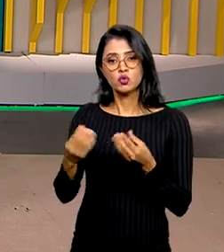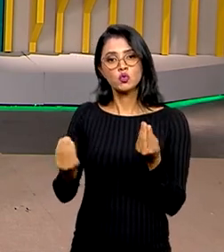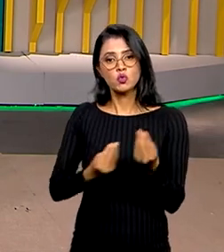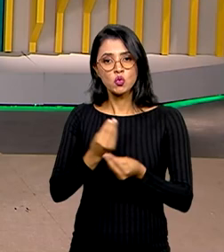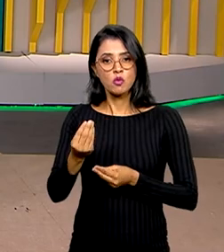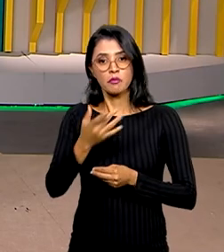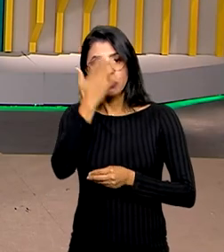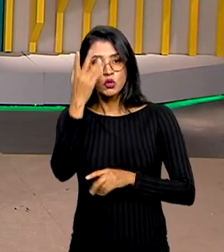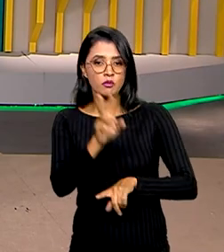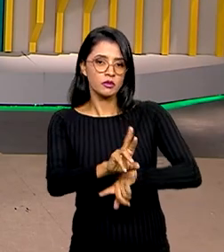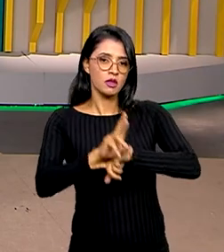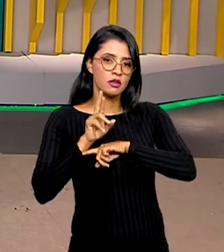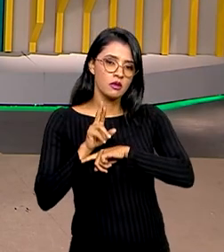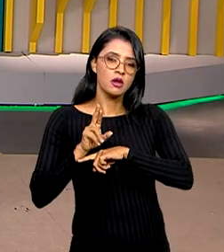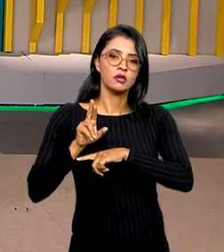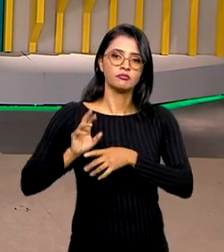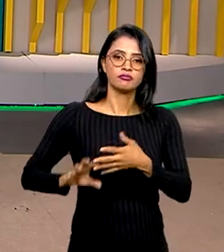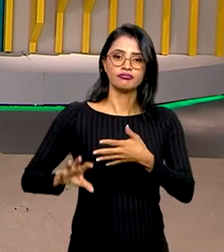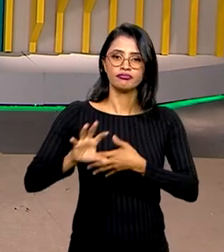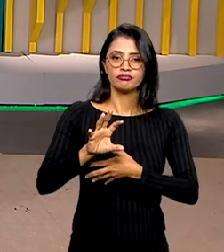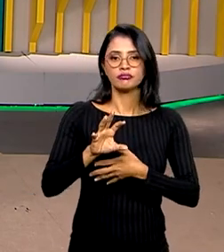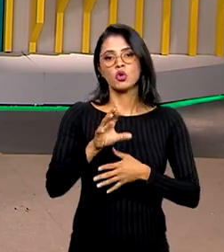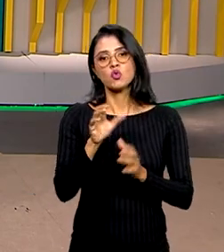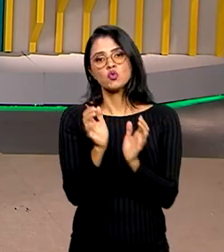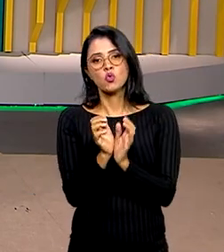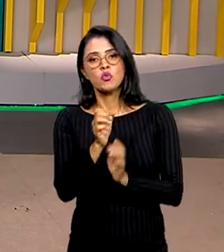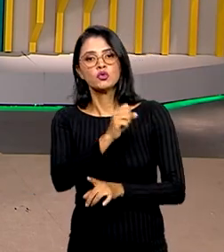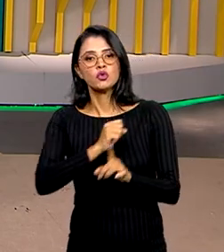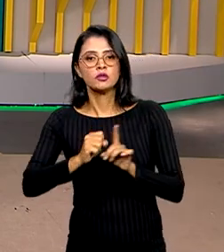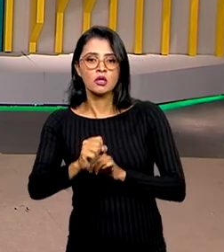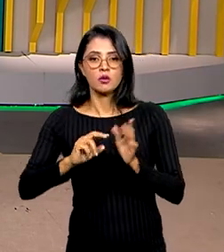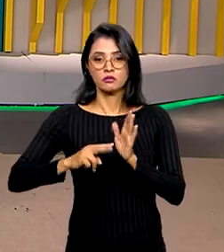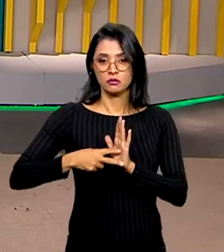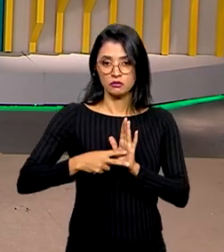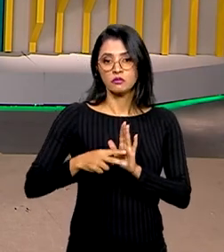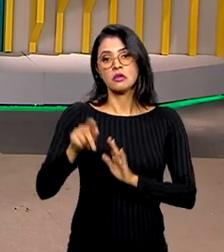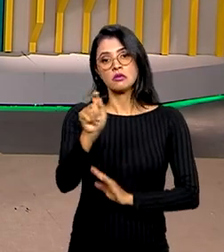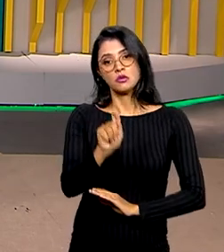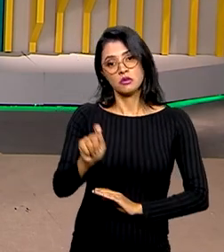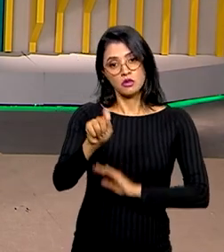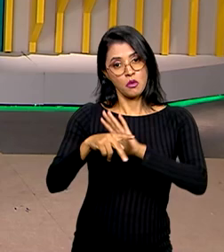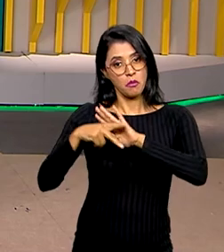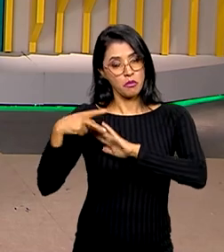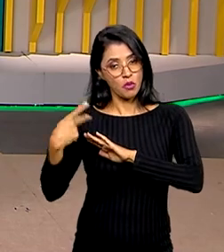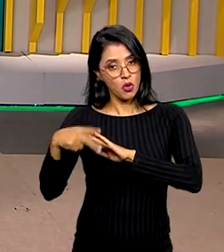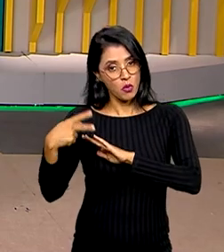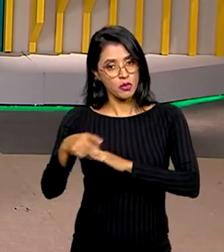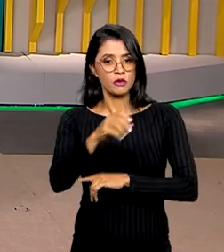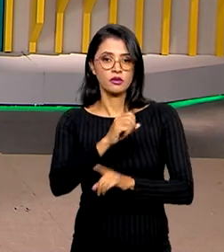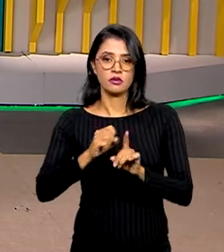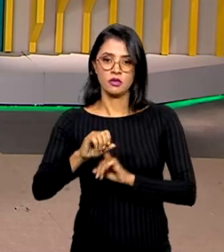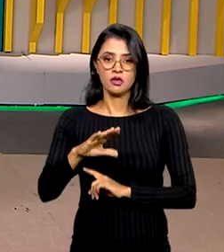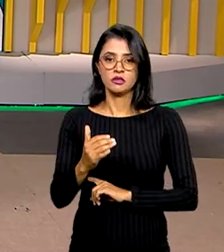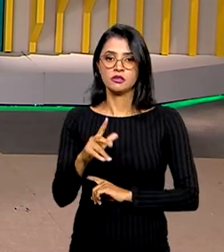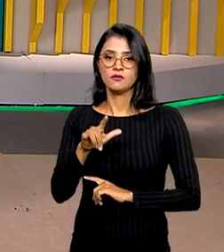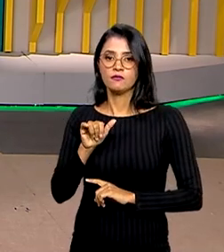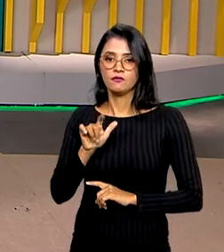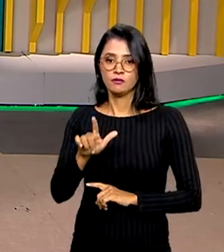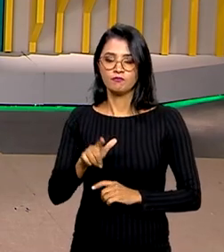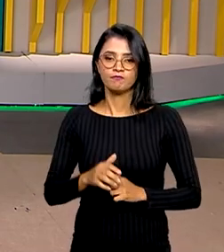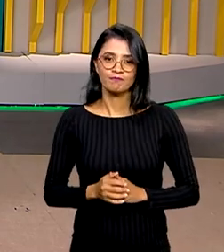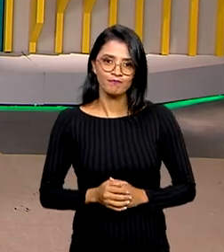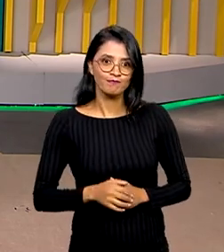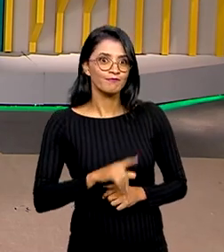dos representantes de categorias, grupos sociais, sindicatos e associações da sociedade civil. Ana, é